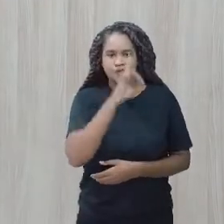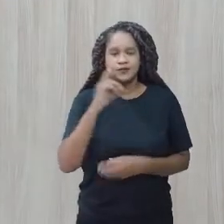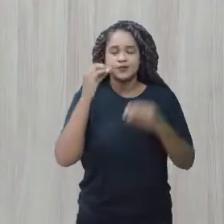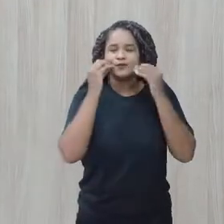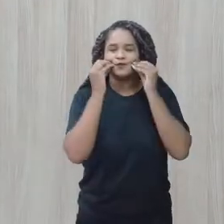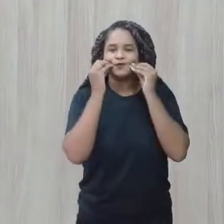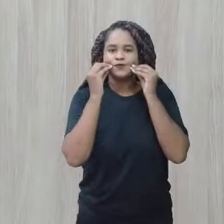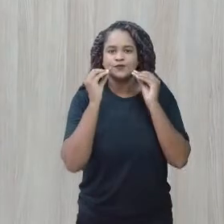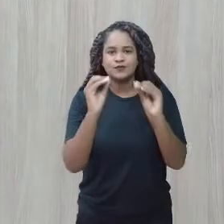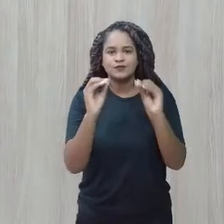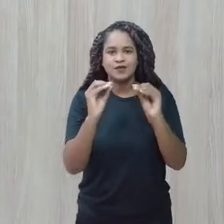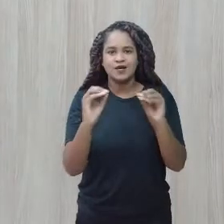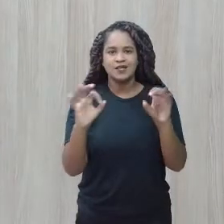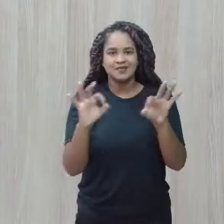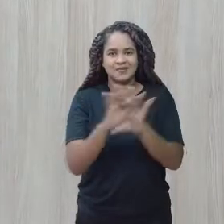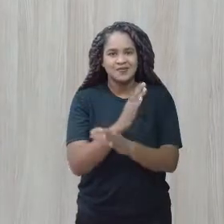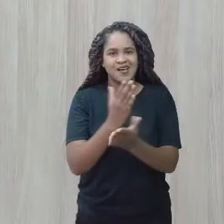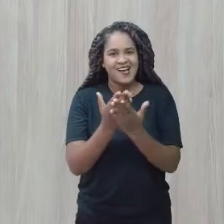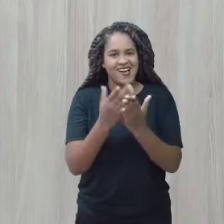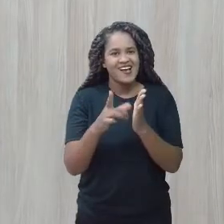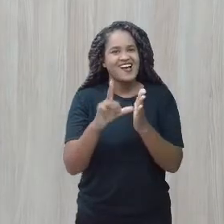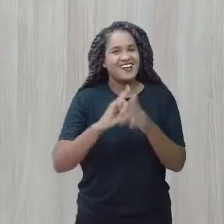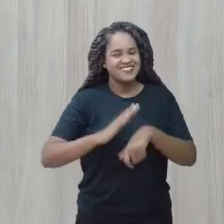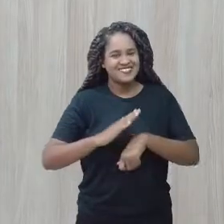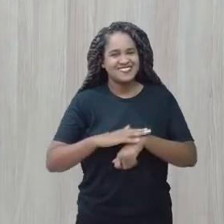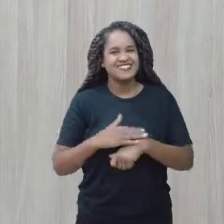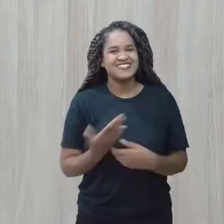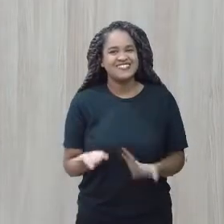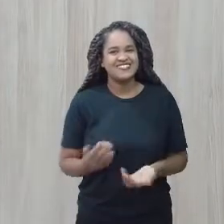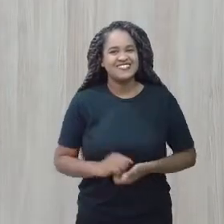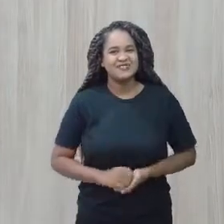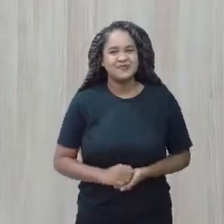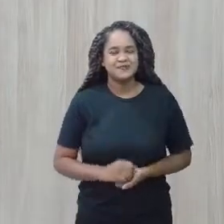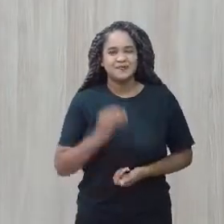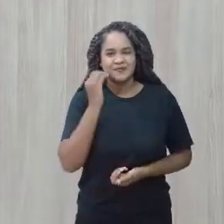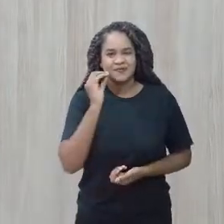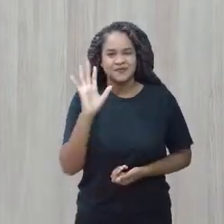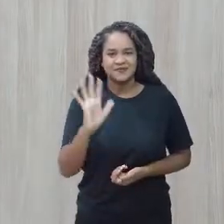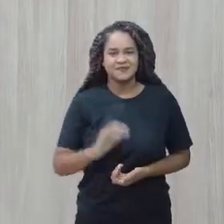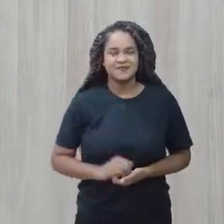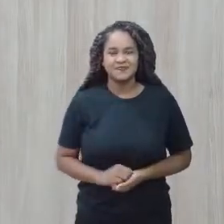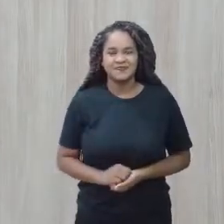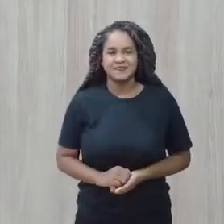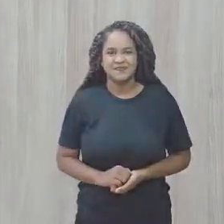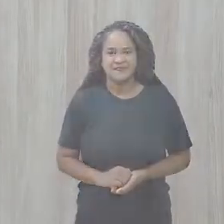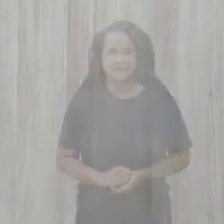Um cheiro. E eu terminei minha aula antes do tempo. Não vou roubar a aula de Bel. Até mais!